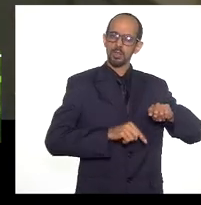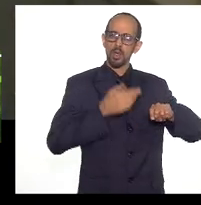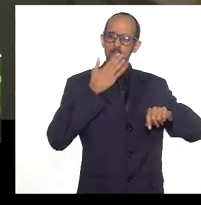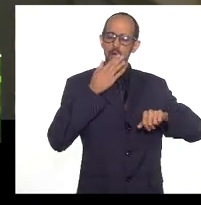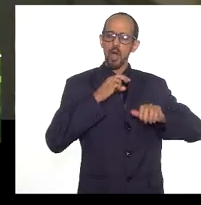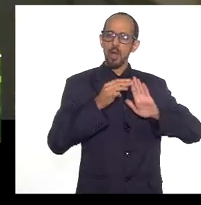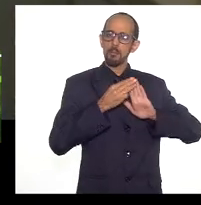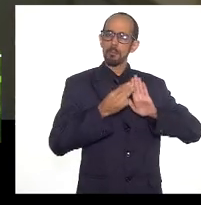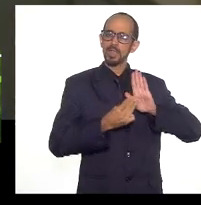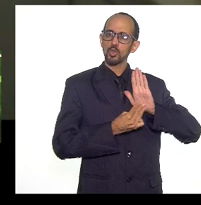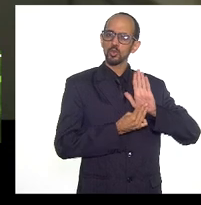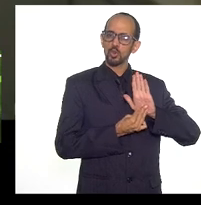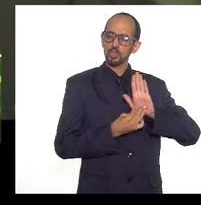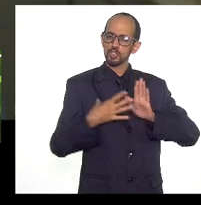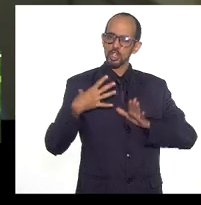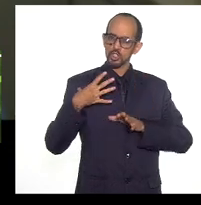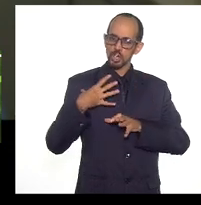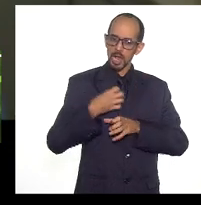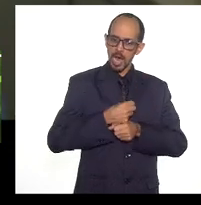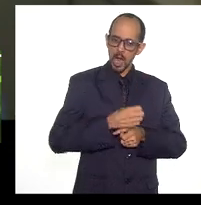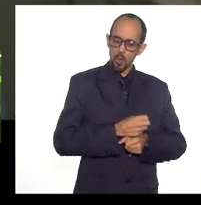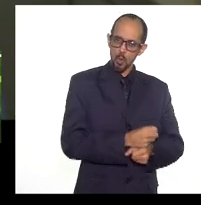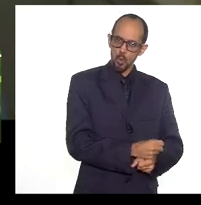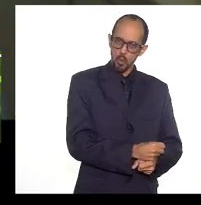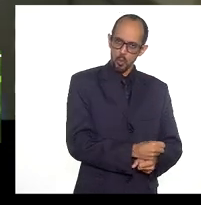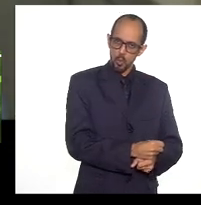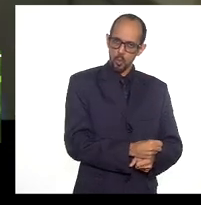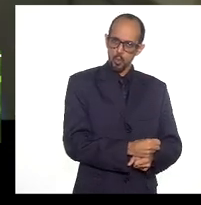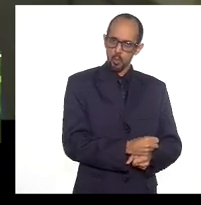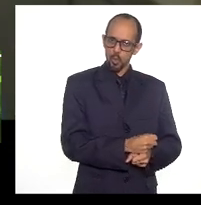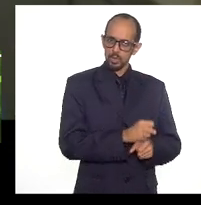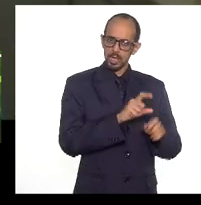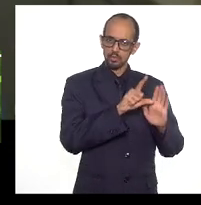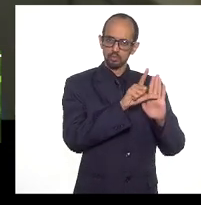metodologia de cálculo da depreciação